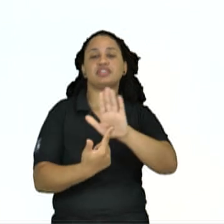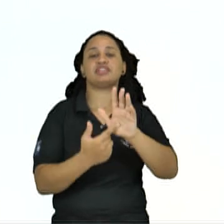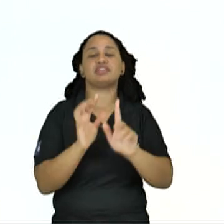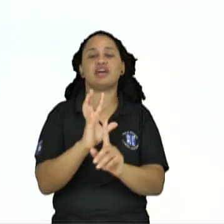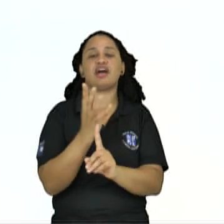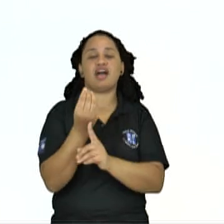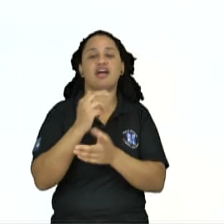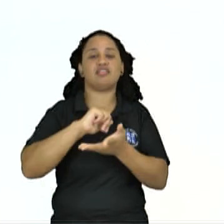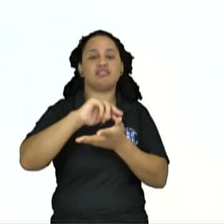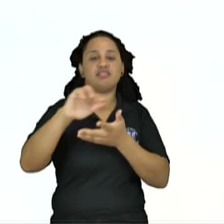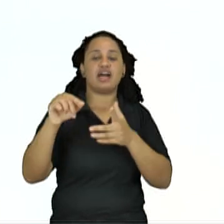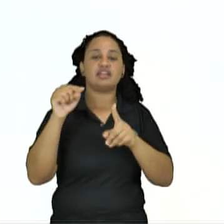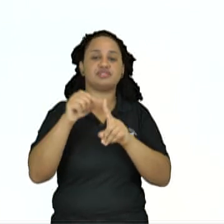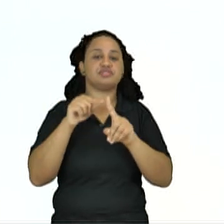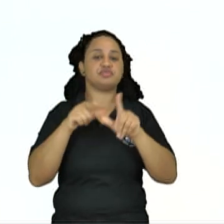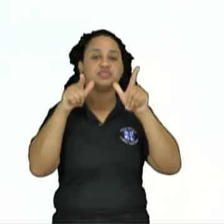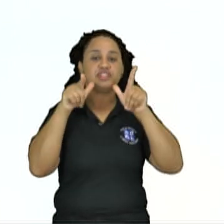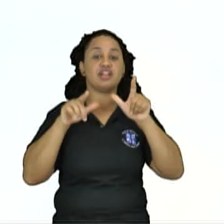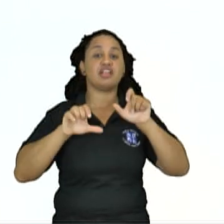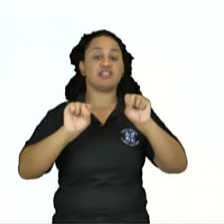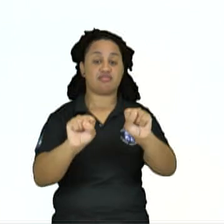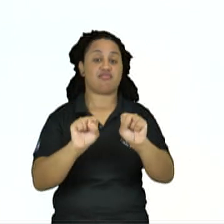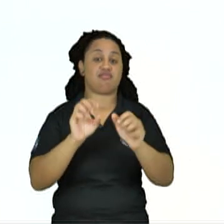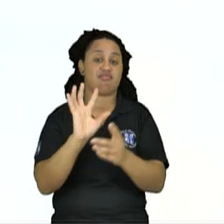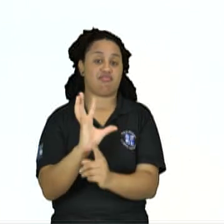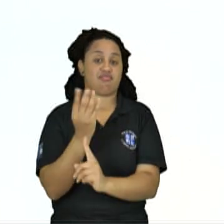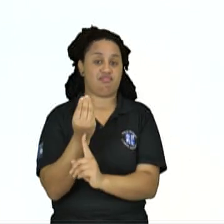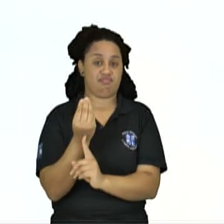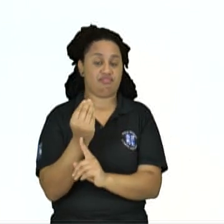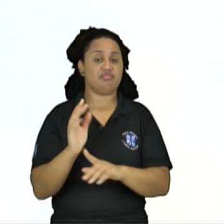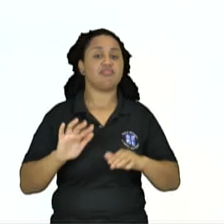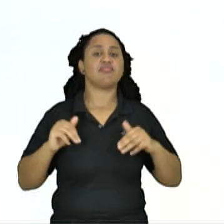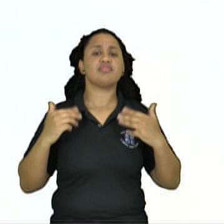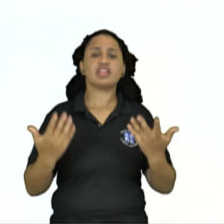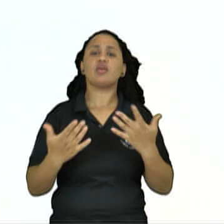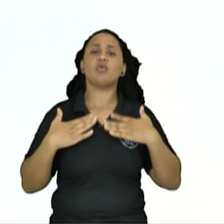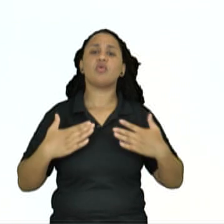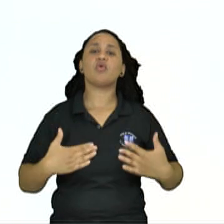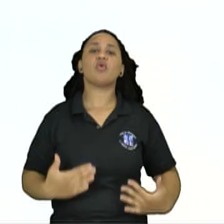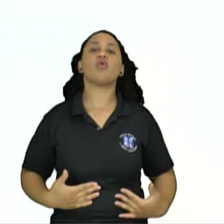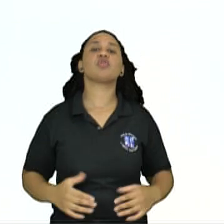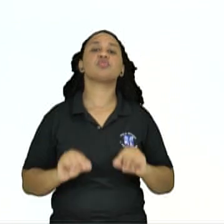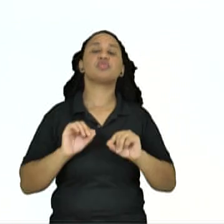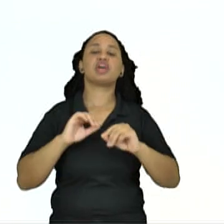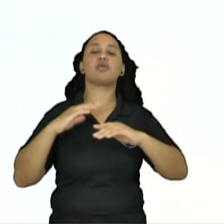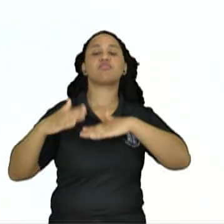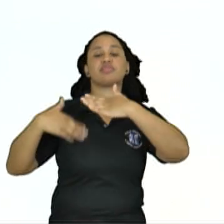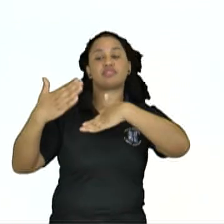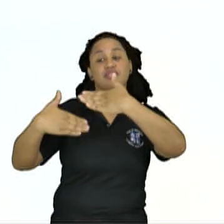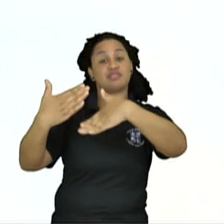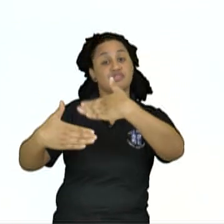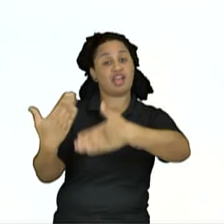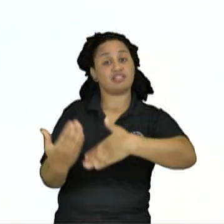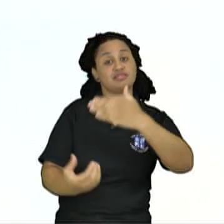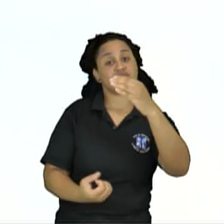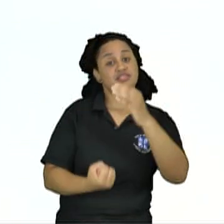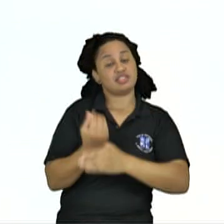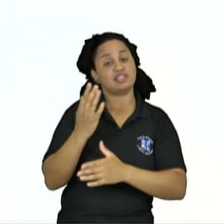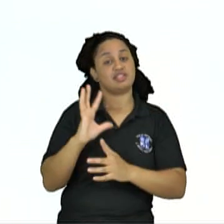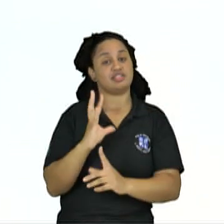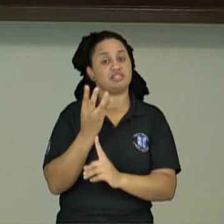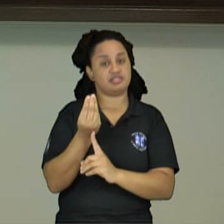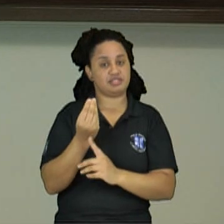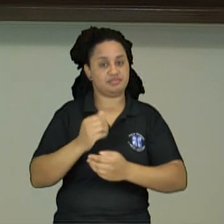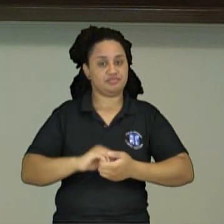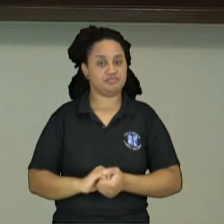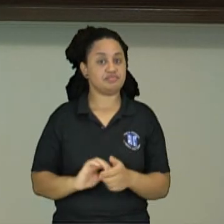as diversas linguagens da arte. Sendo assim, o corpo participa de todo o processo na criação artística.